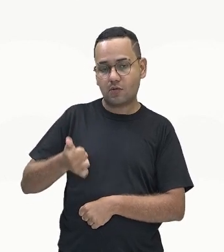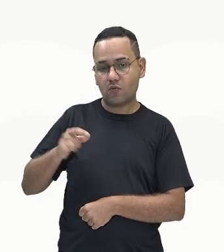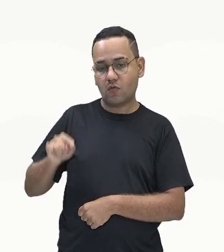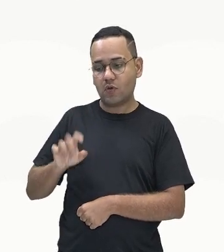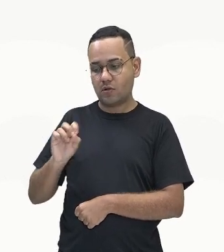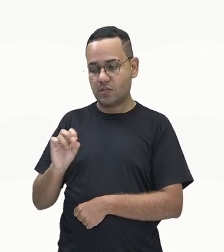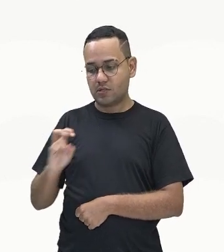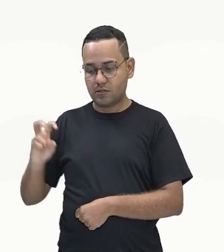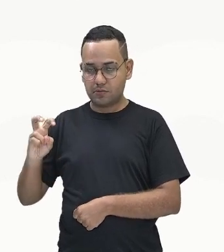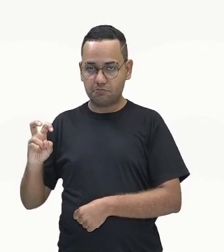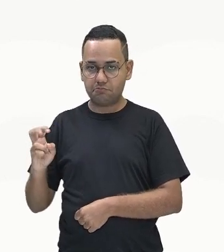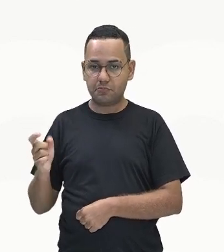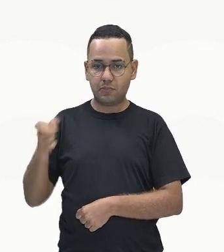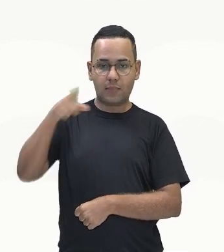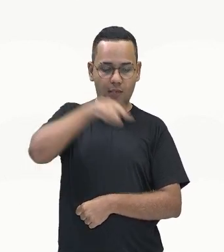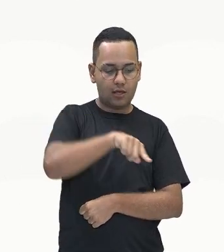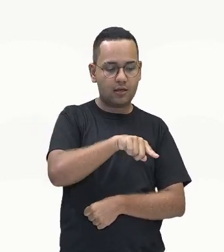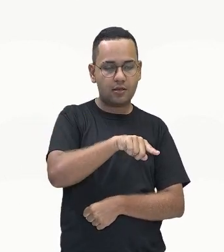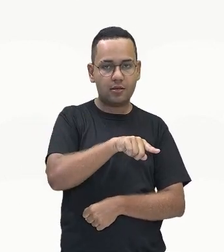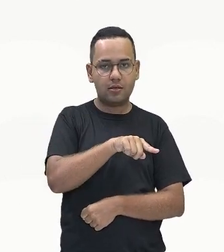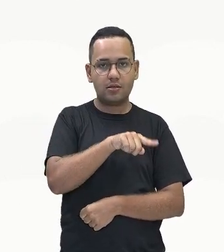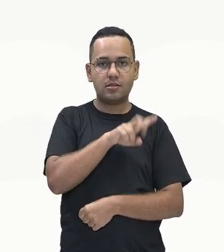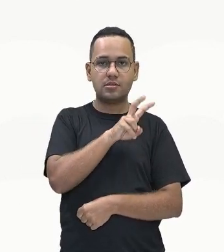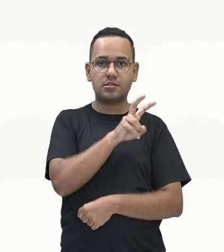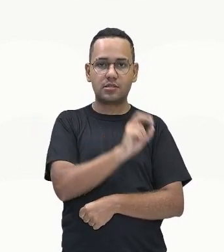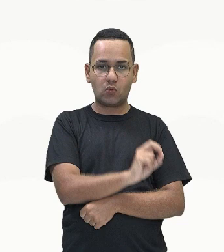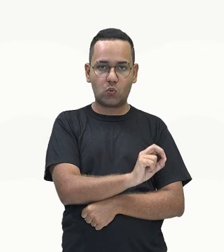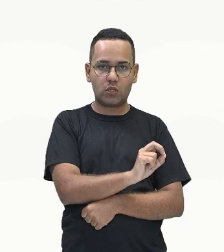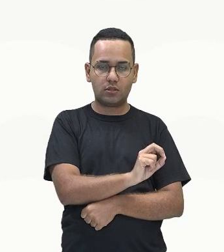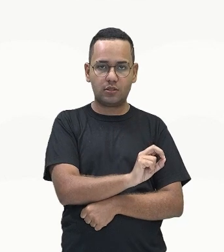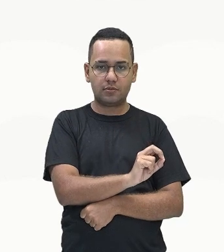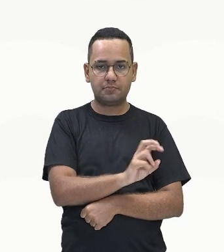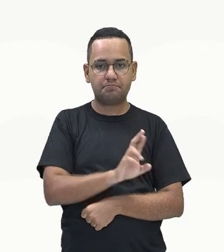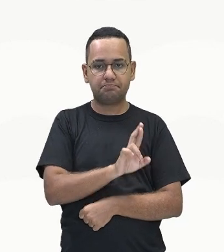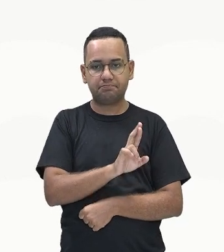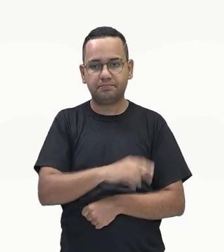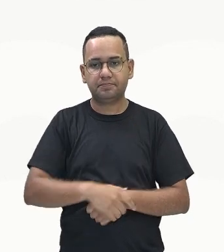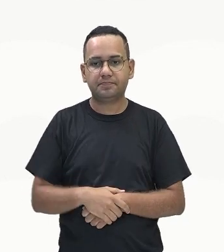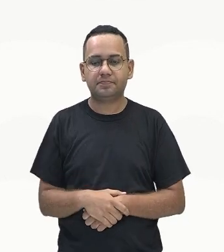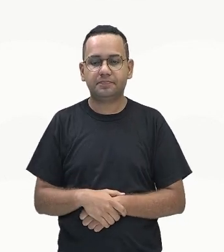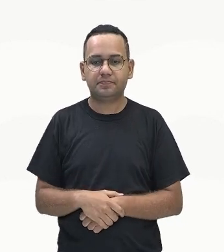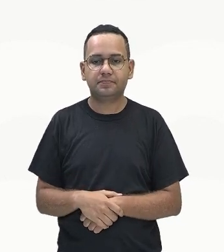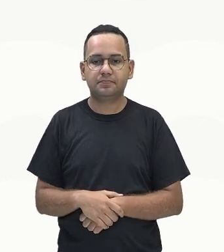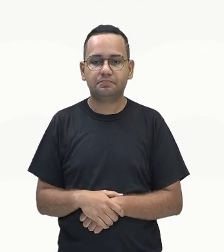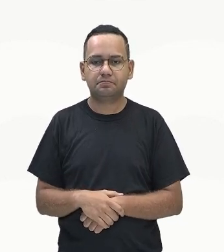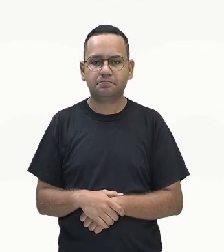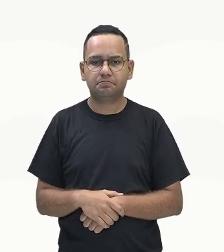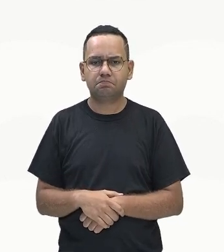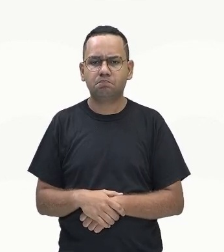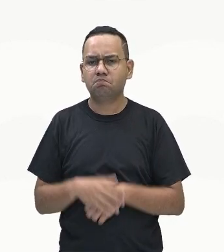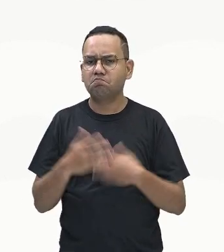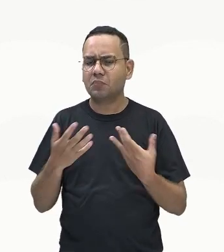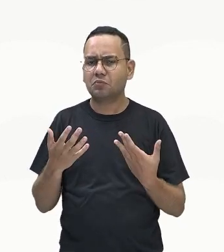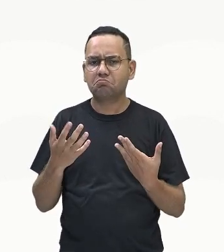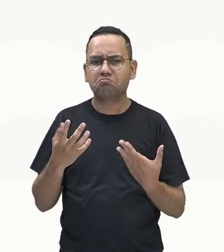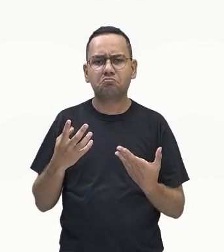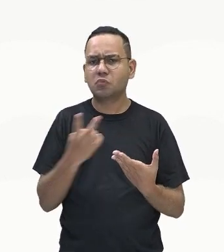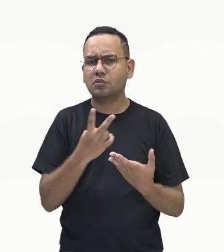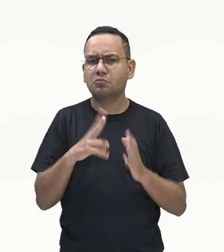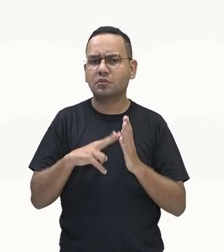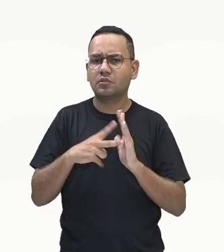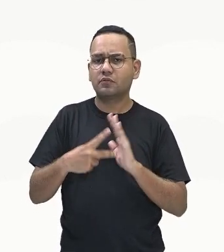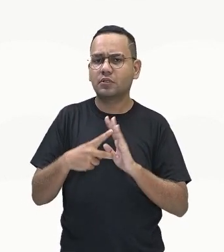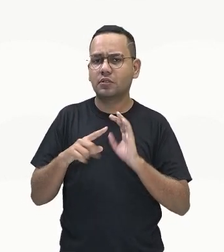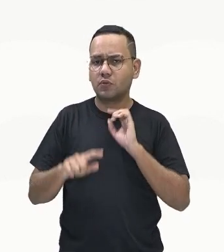61,05 e no meu juros simples deu R$ 50. Então, o que isso significa? Significa